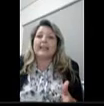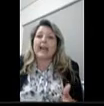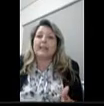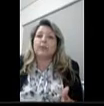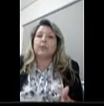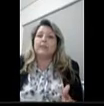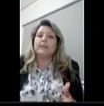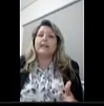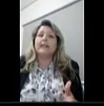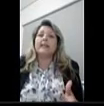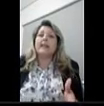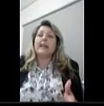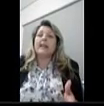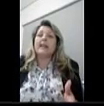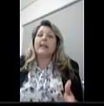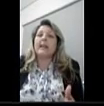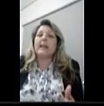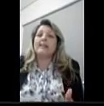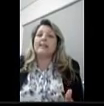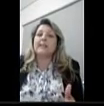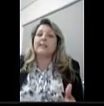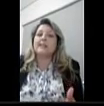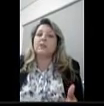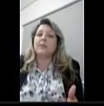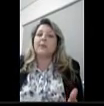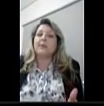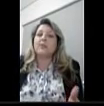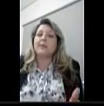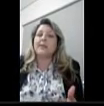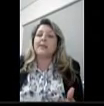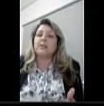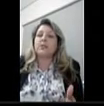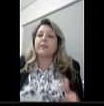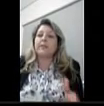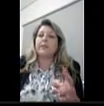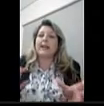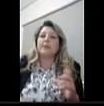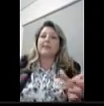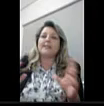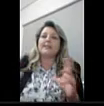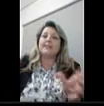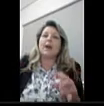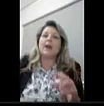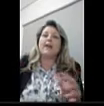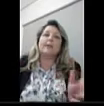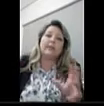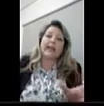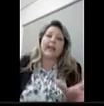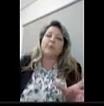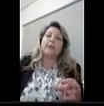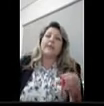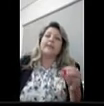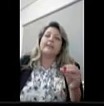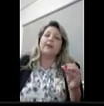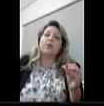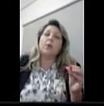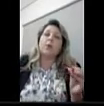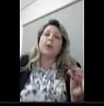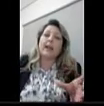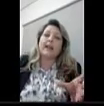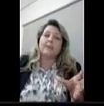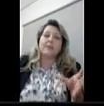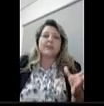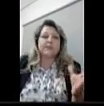calendário. Essas crianças, normalmente, têm bastante dificuldade para se situarem no tempo. Então,